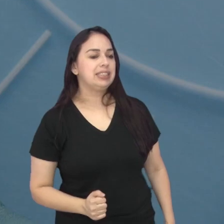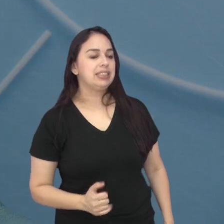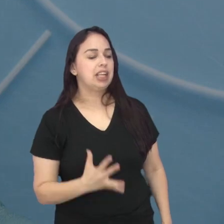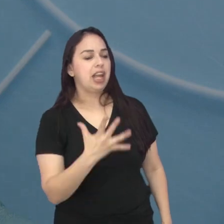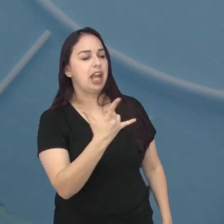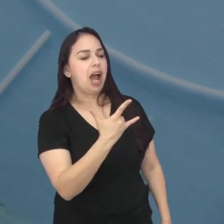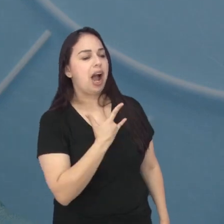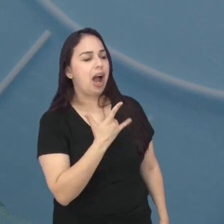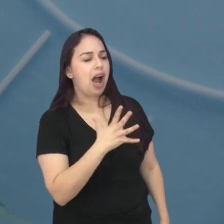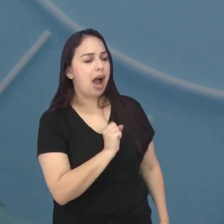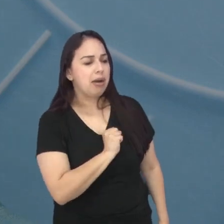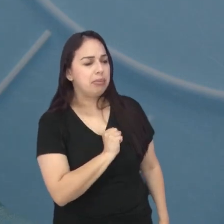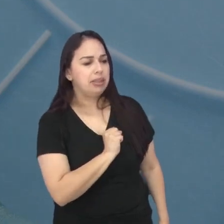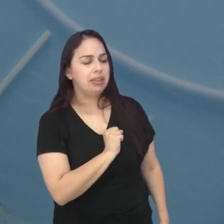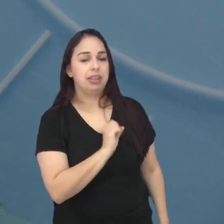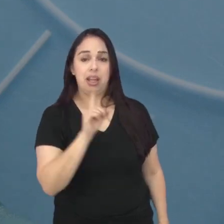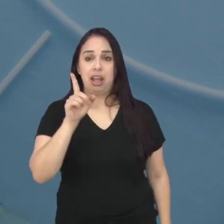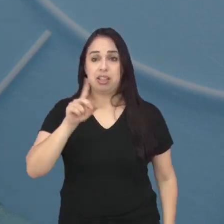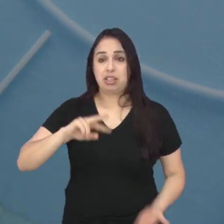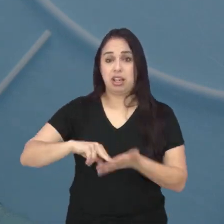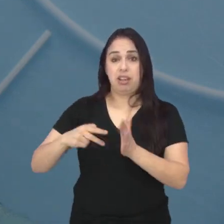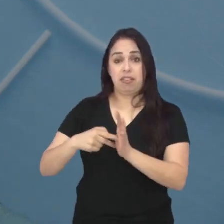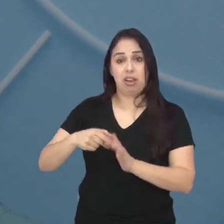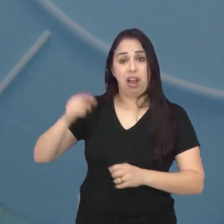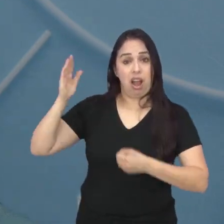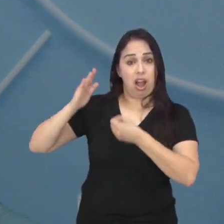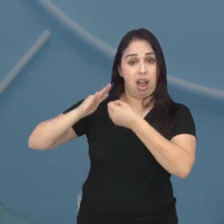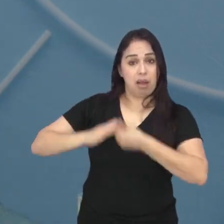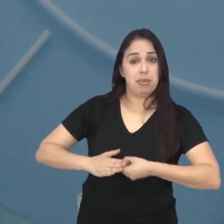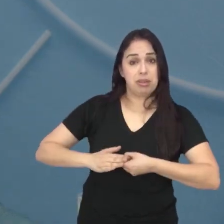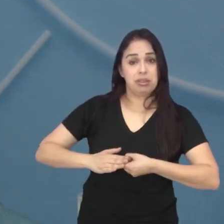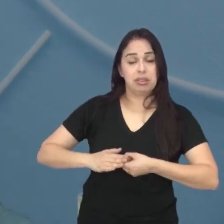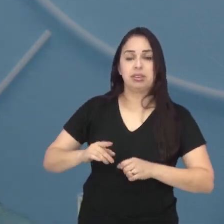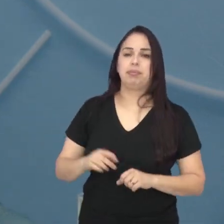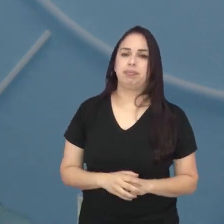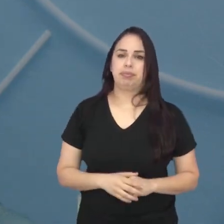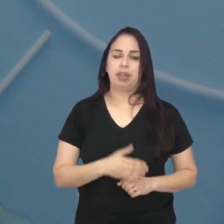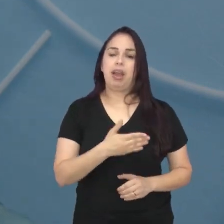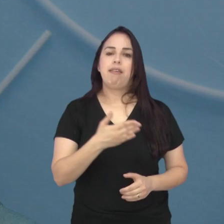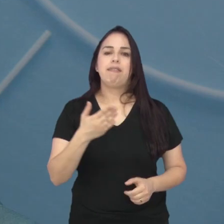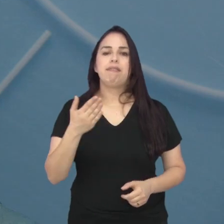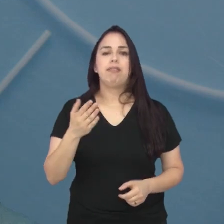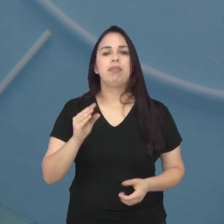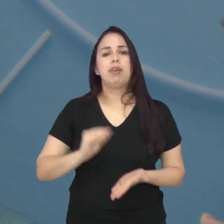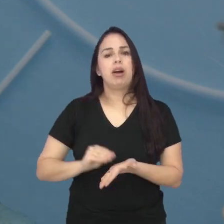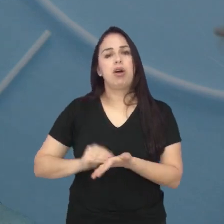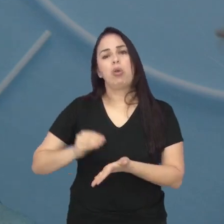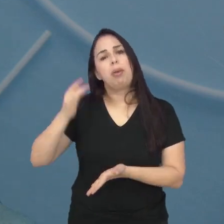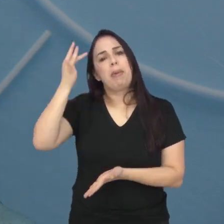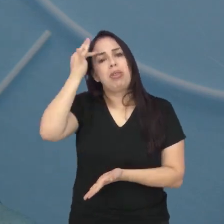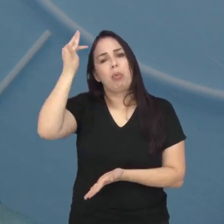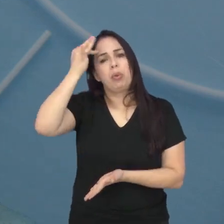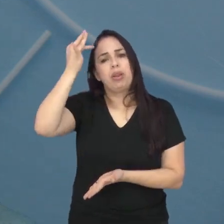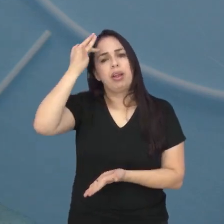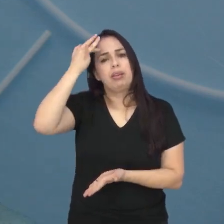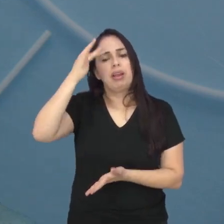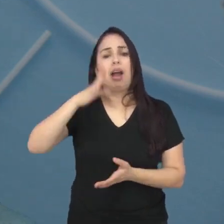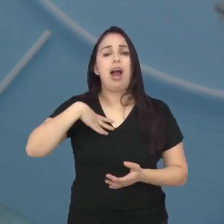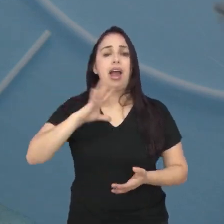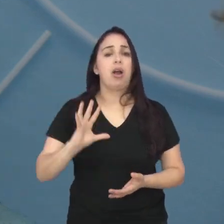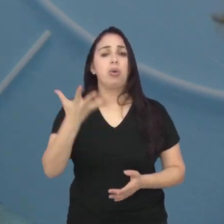mim. Então, isso entra como um abuso também. Eu acho que a própria imaturidade traça mais um critério